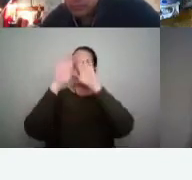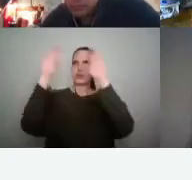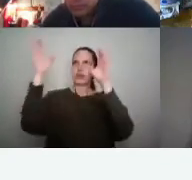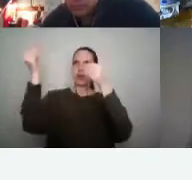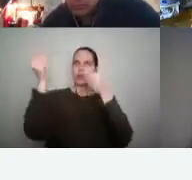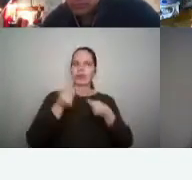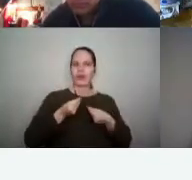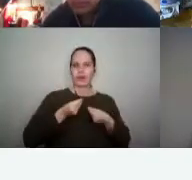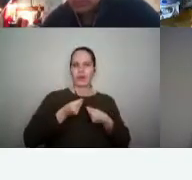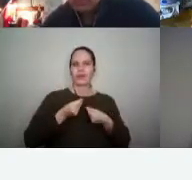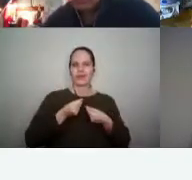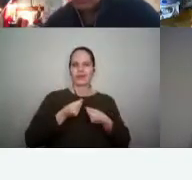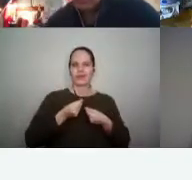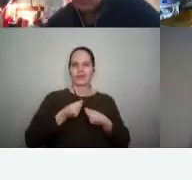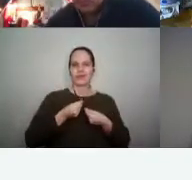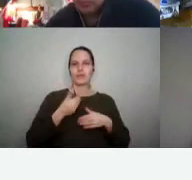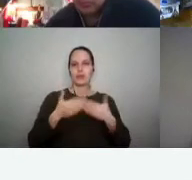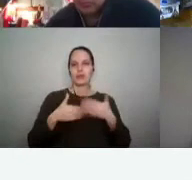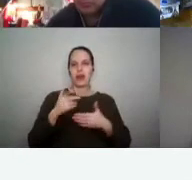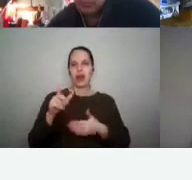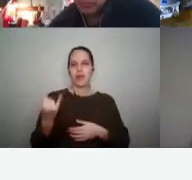né?